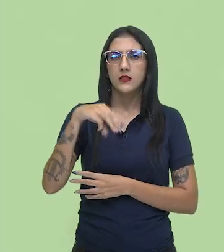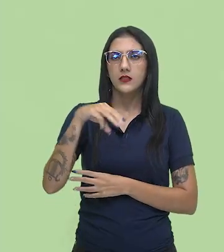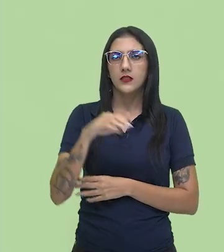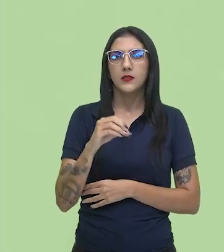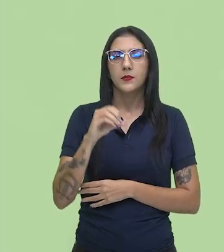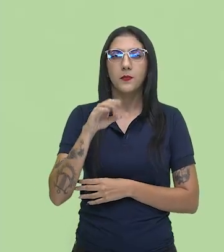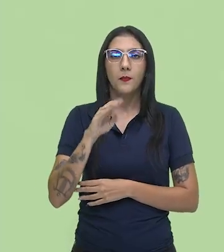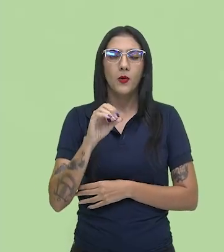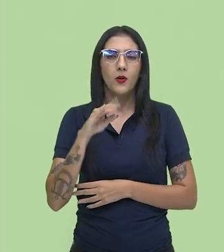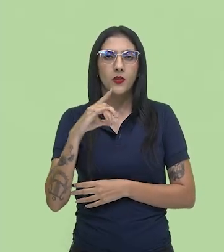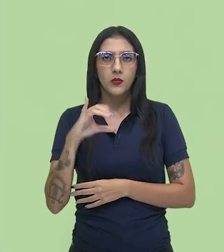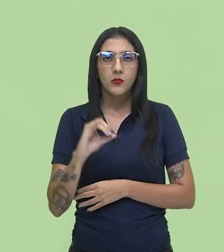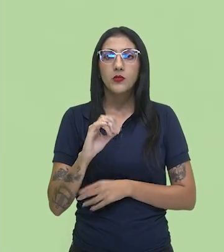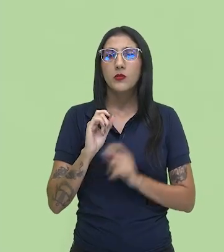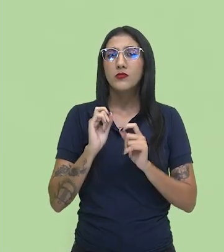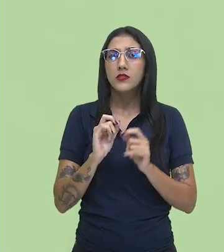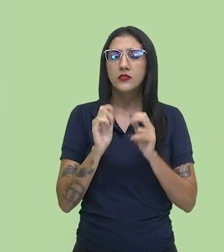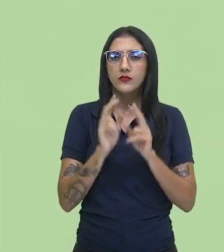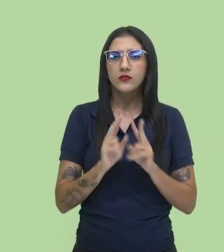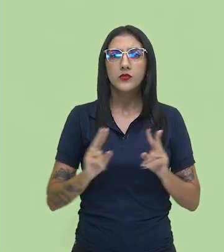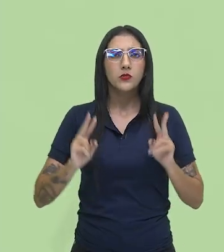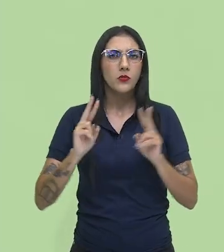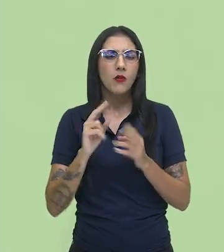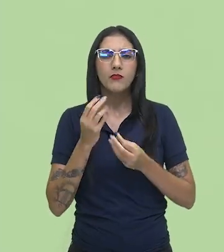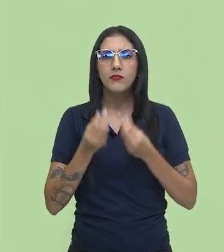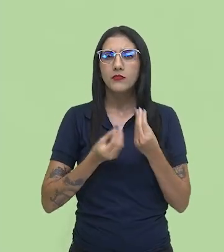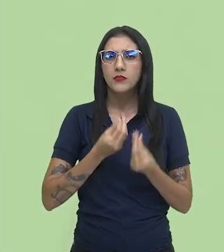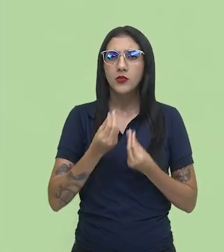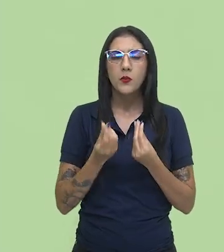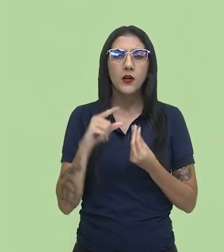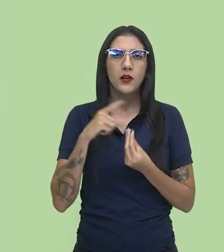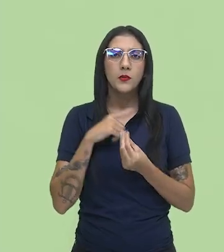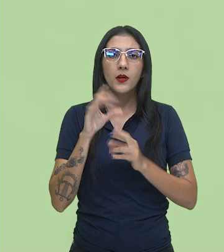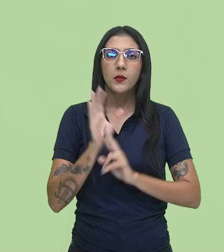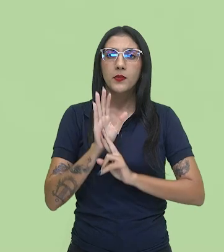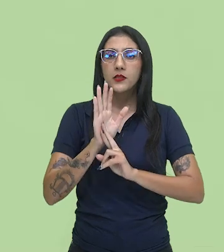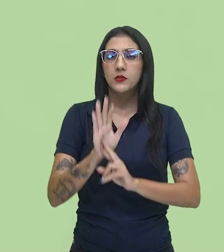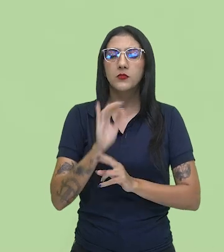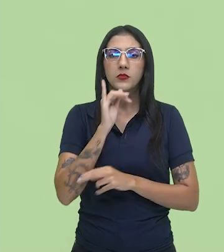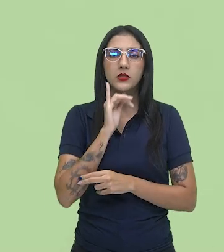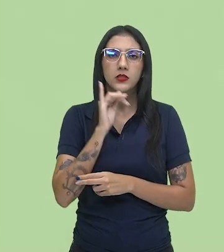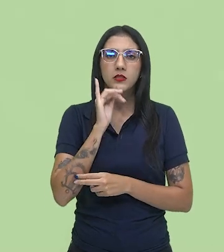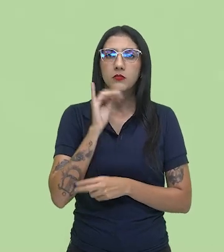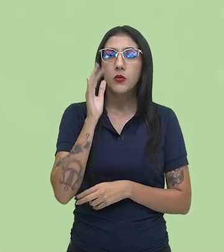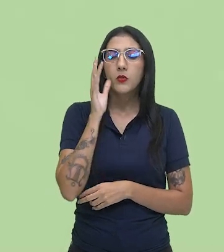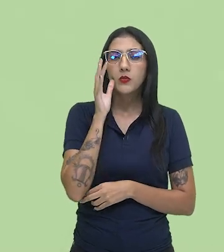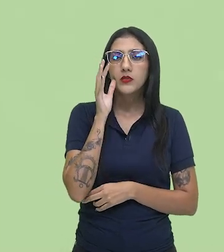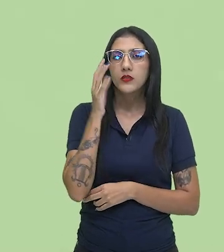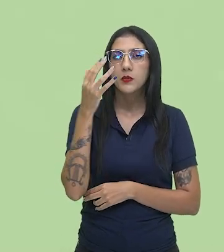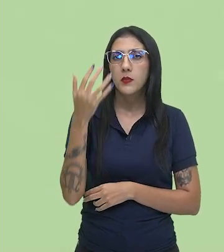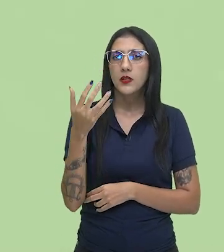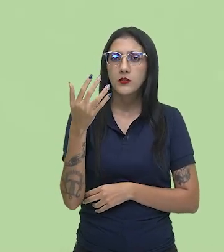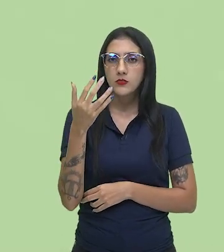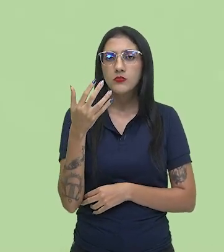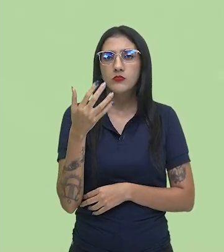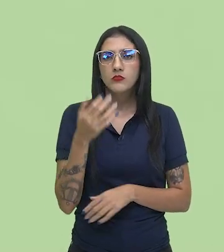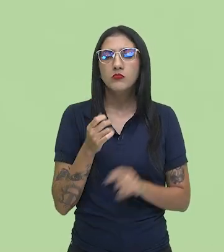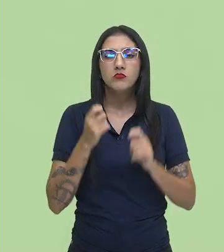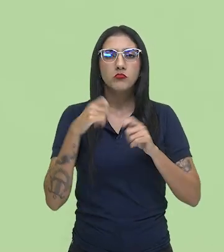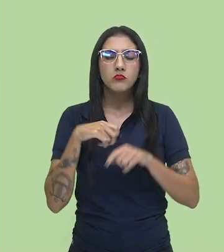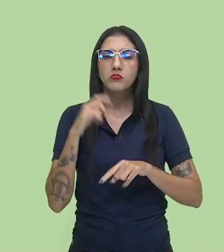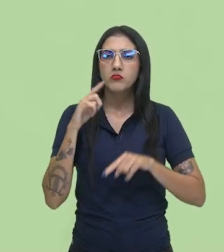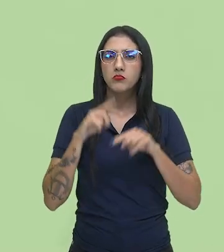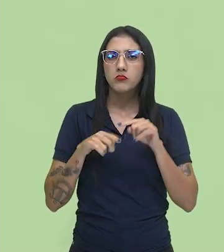é bem legal, é o visual. Então, é aquele que representa, por exemplo, um fenômeno que pode